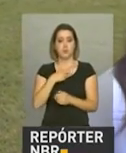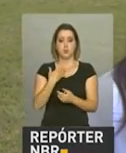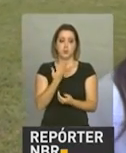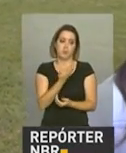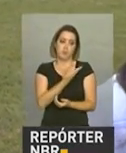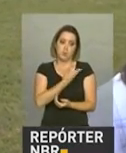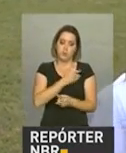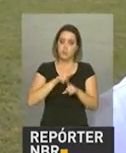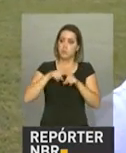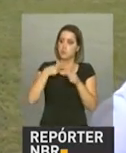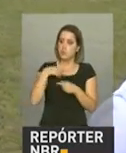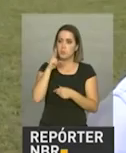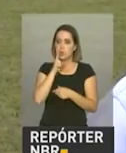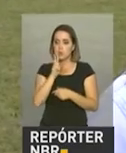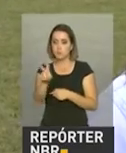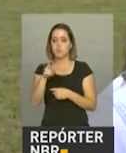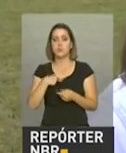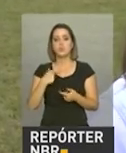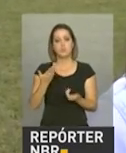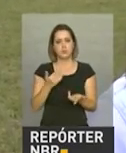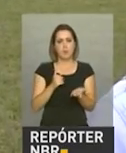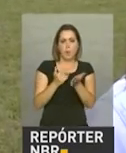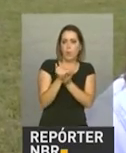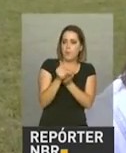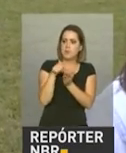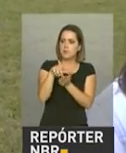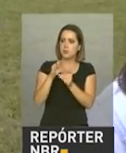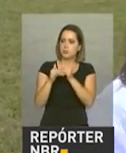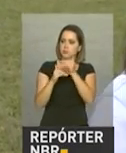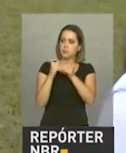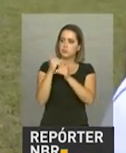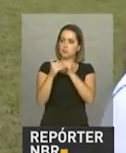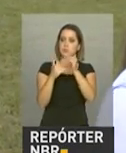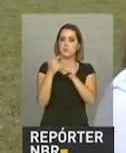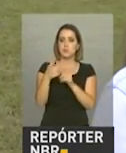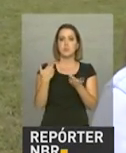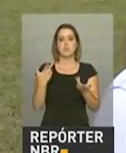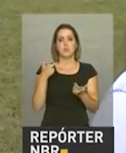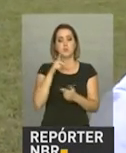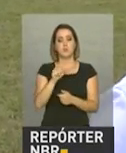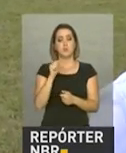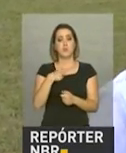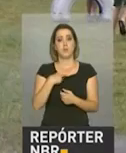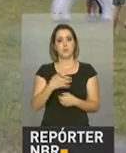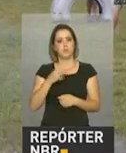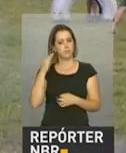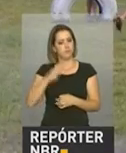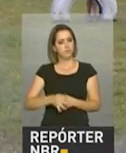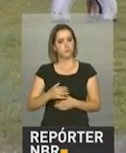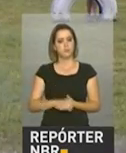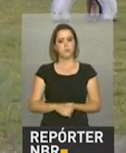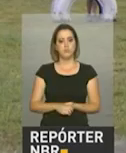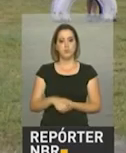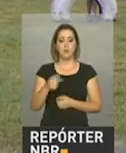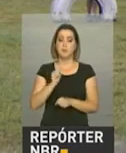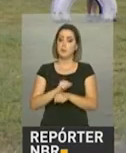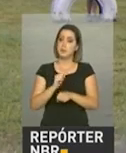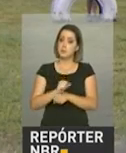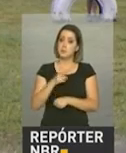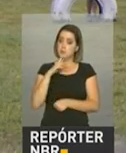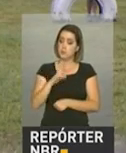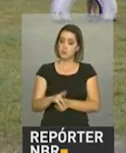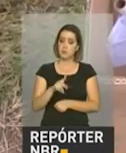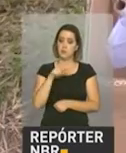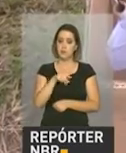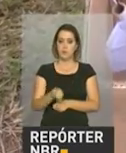grande desde a Helena, que veio fazer a prova no passado, e eu resolvi as provas de maneira confiante. Mas enquanto não sai o